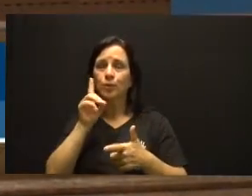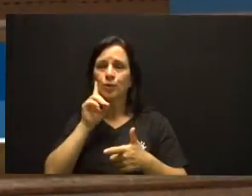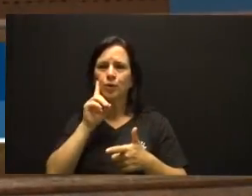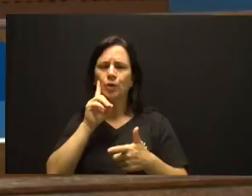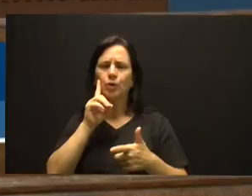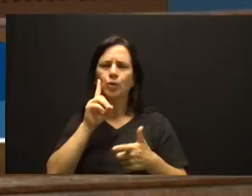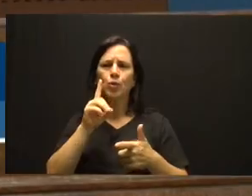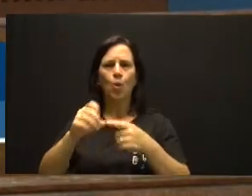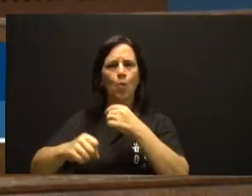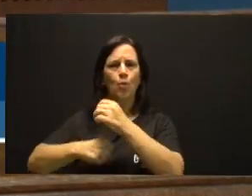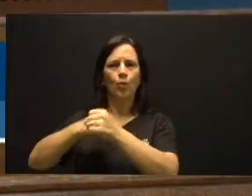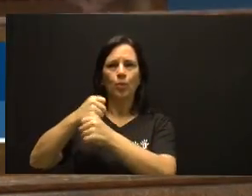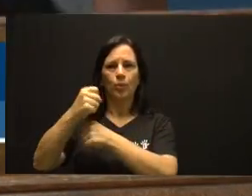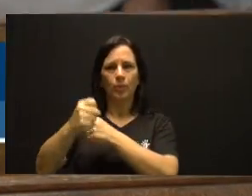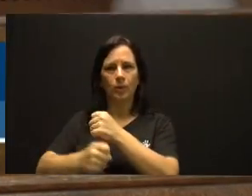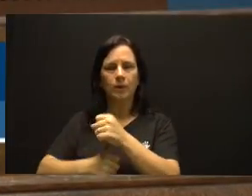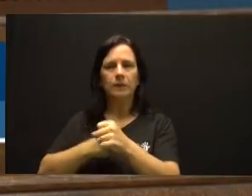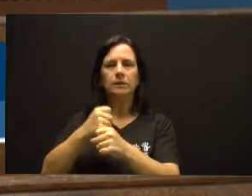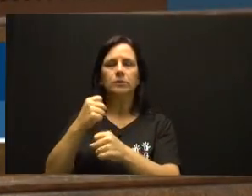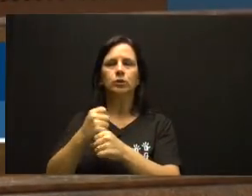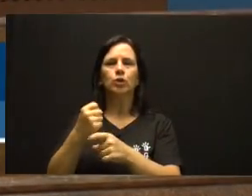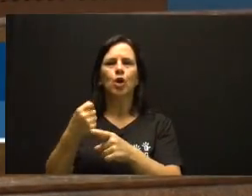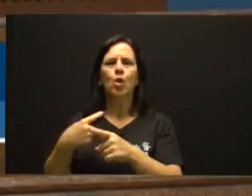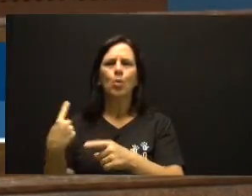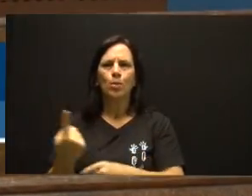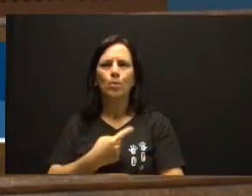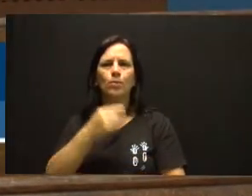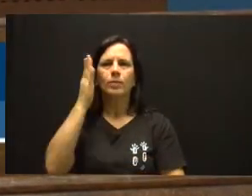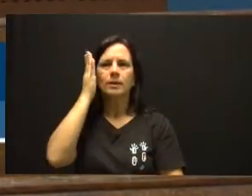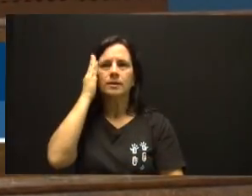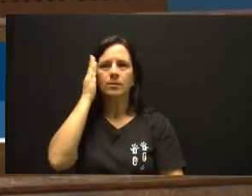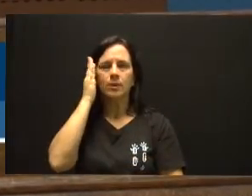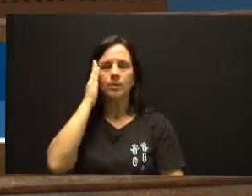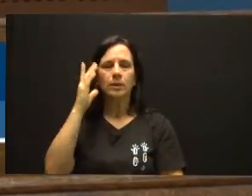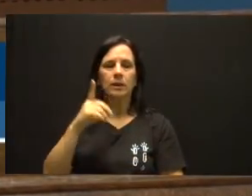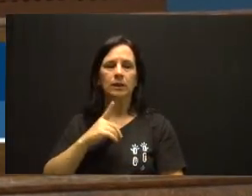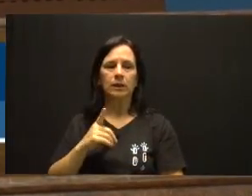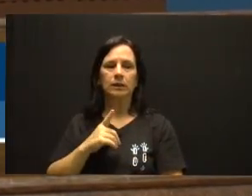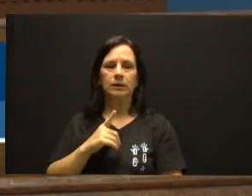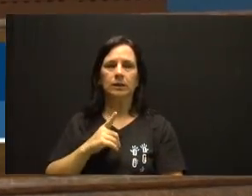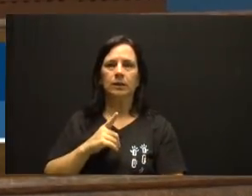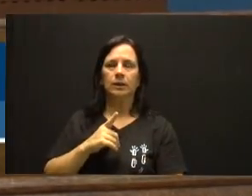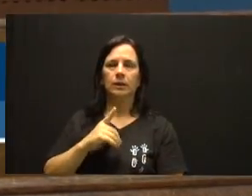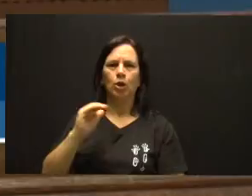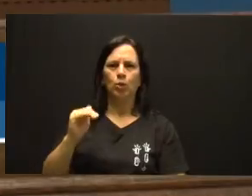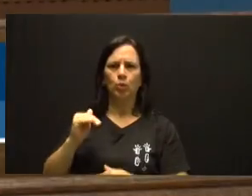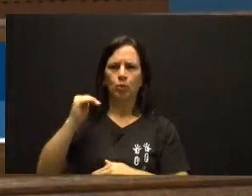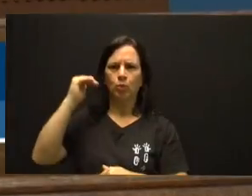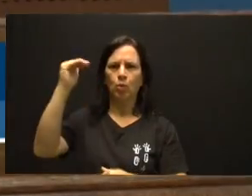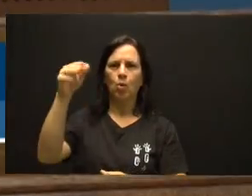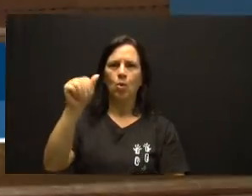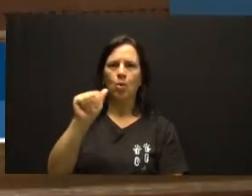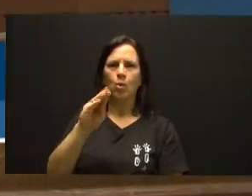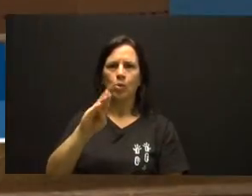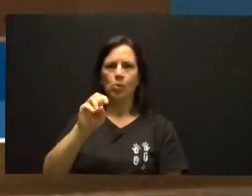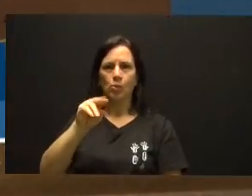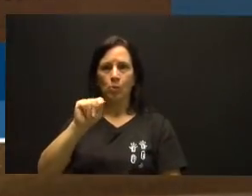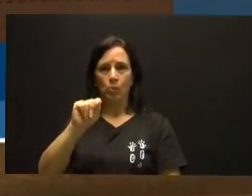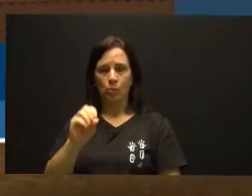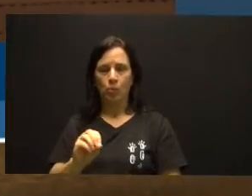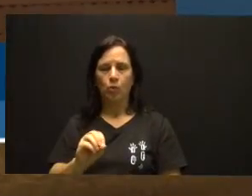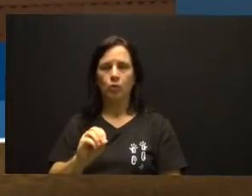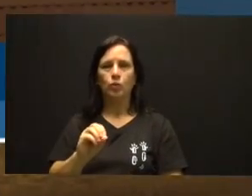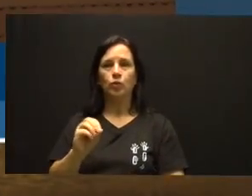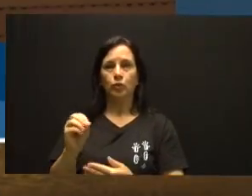o ano todo, porque nós sabemos que nós temos um alto grau de abuso de criança e